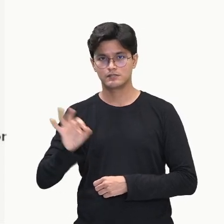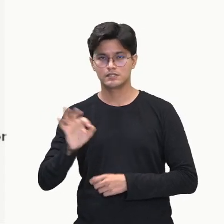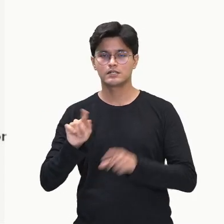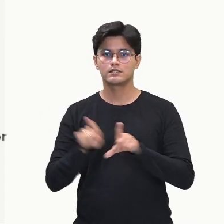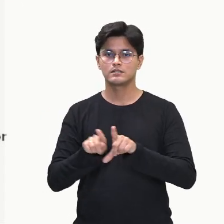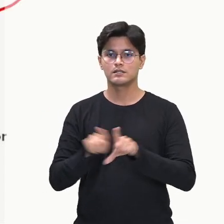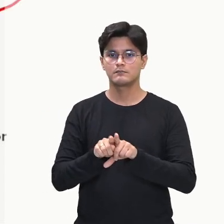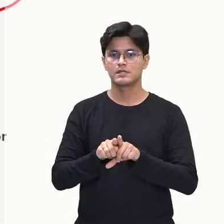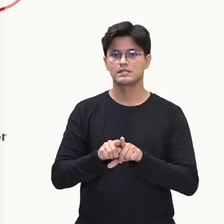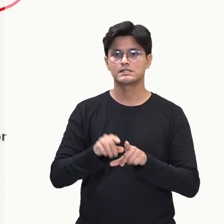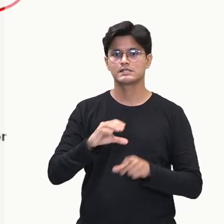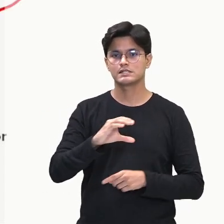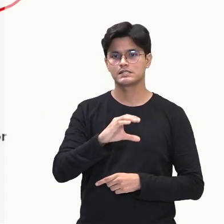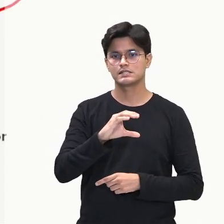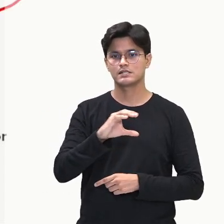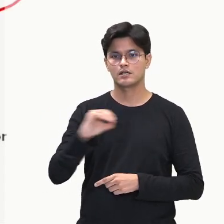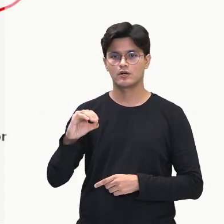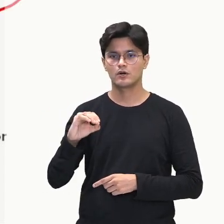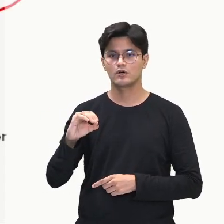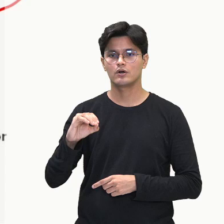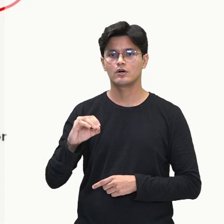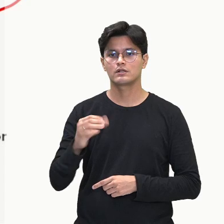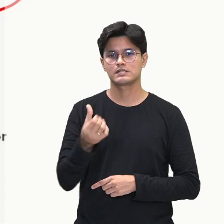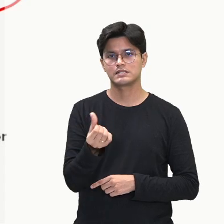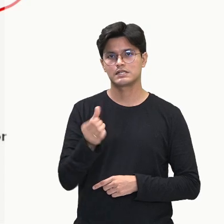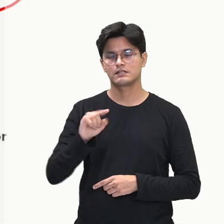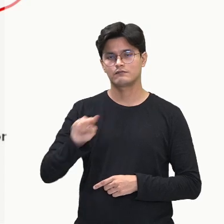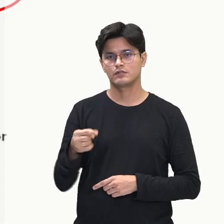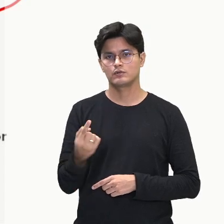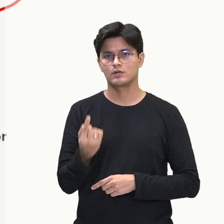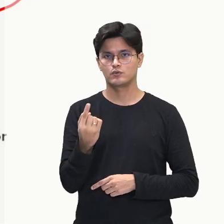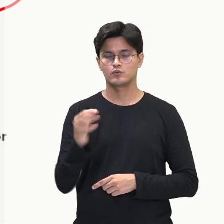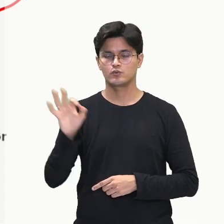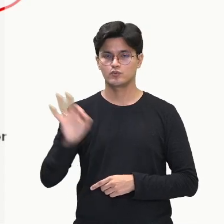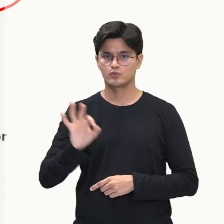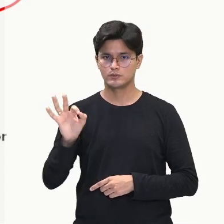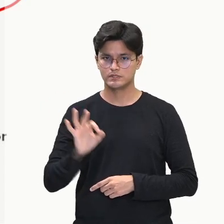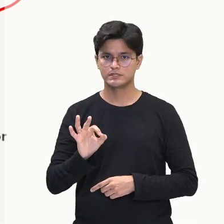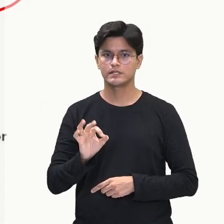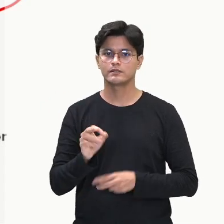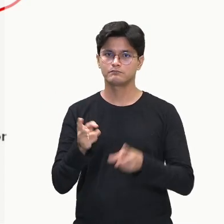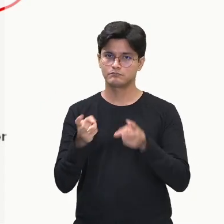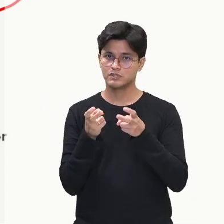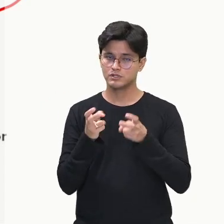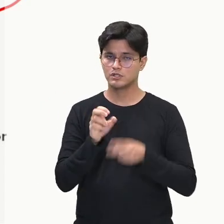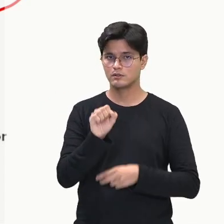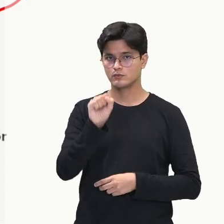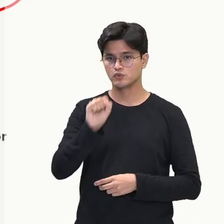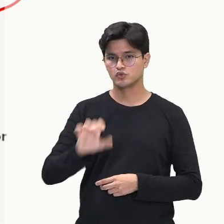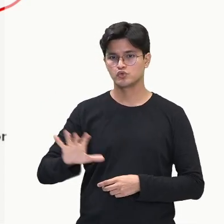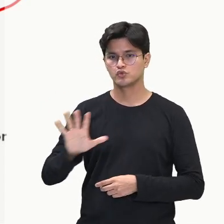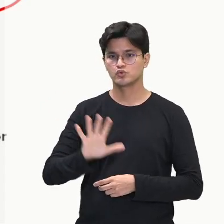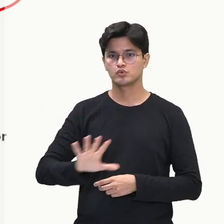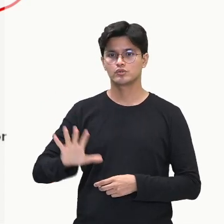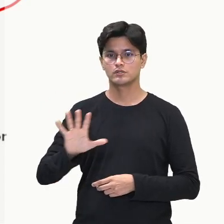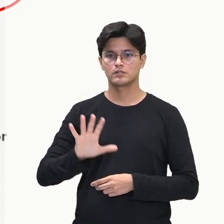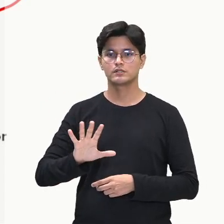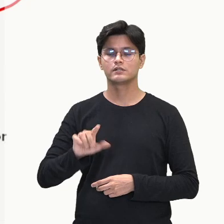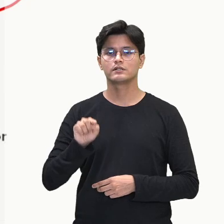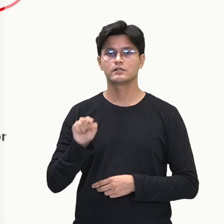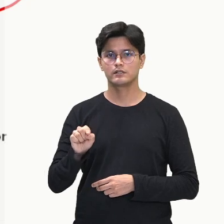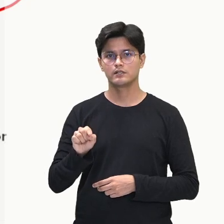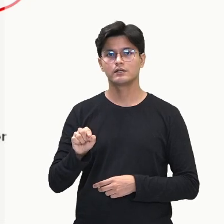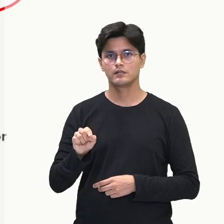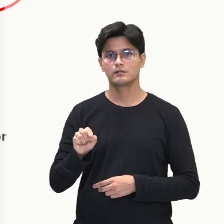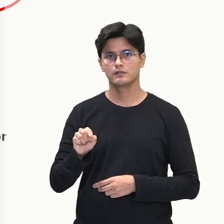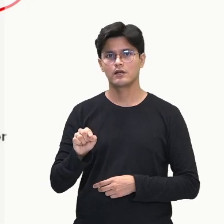com 6,1%. Observem, o sudeste não é nem a maior, nem a menor taxa